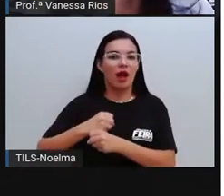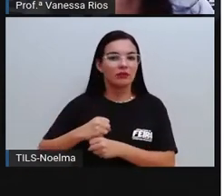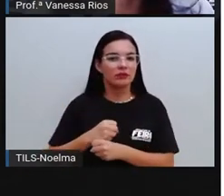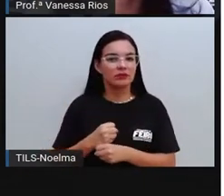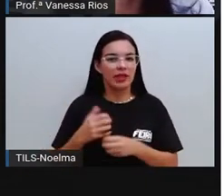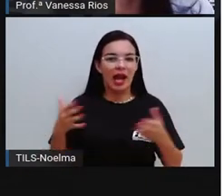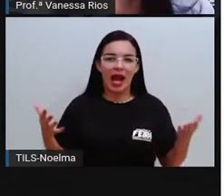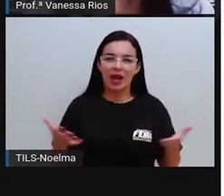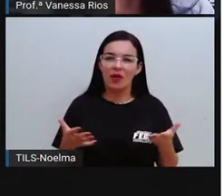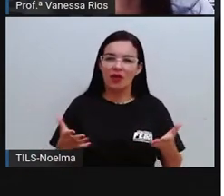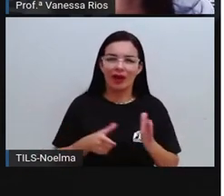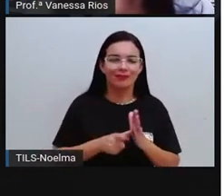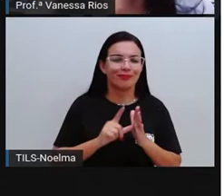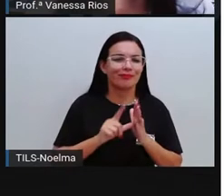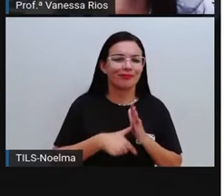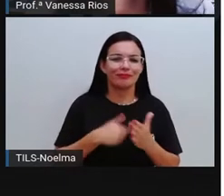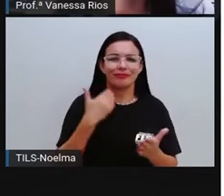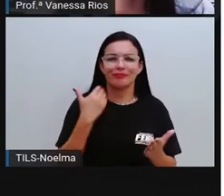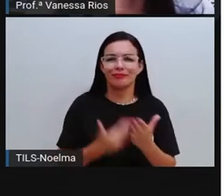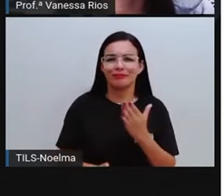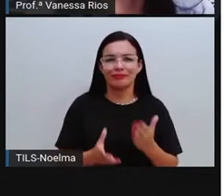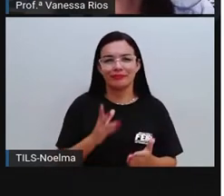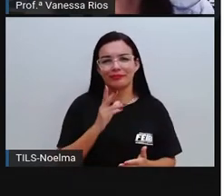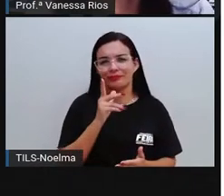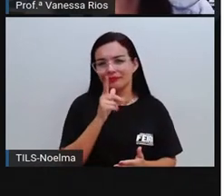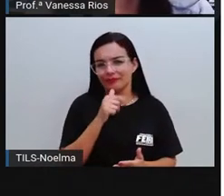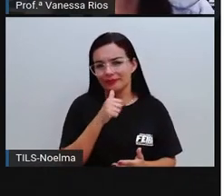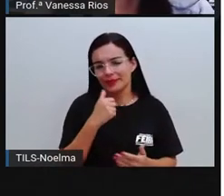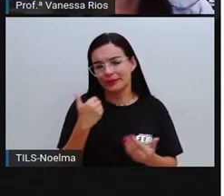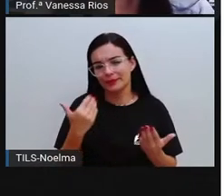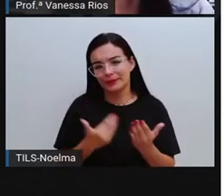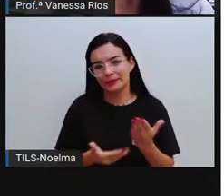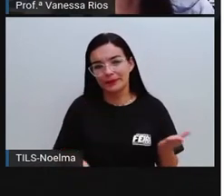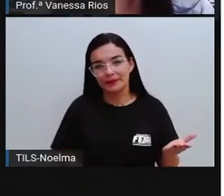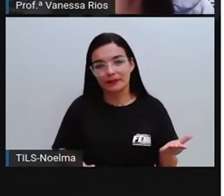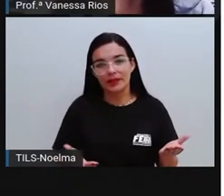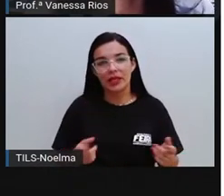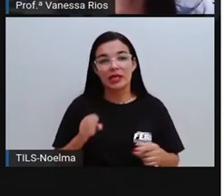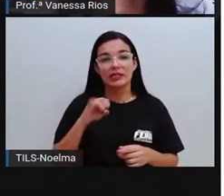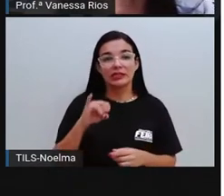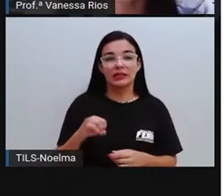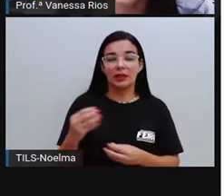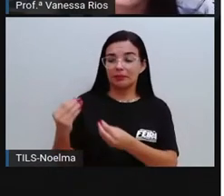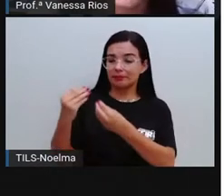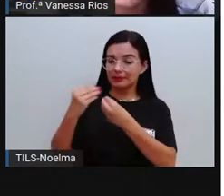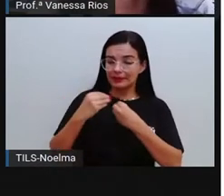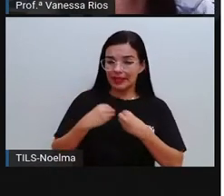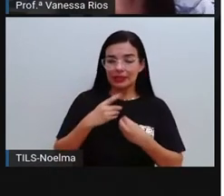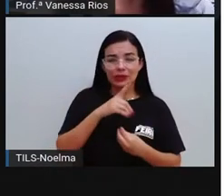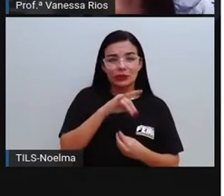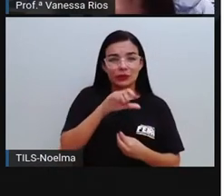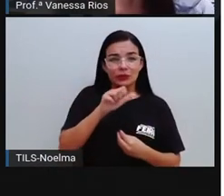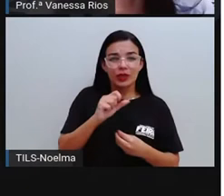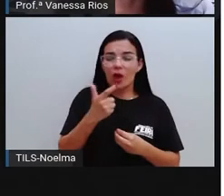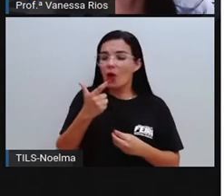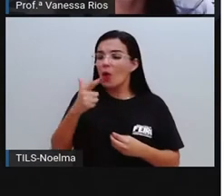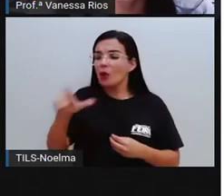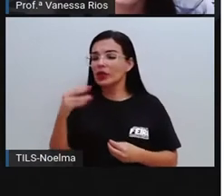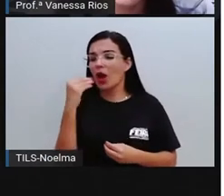anos. Agora é tarde demais para ser reprovado. Se me fosse dado um dia,